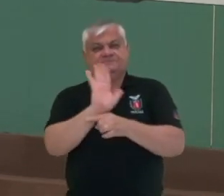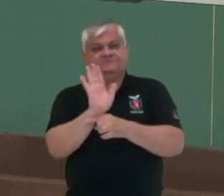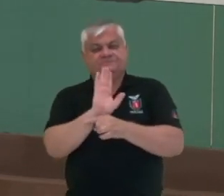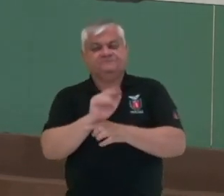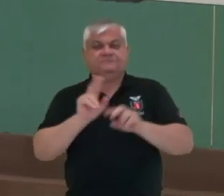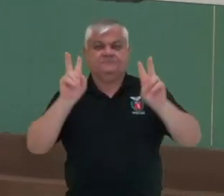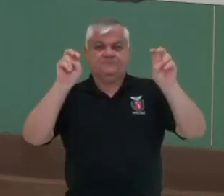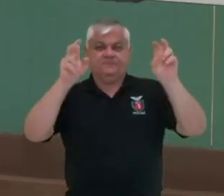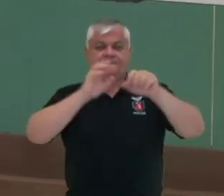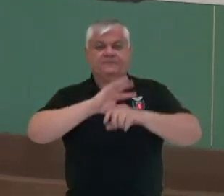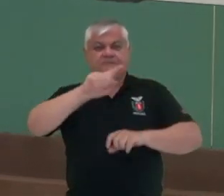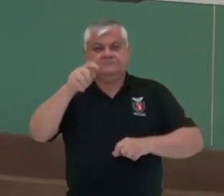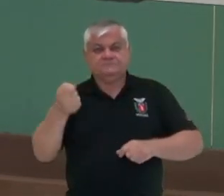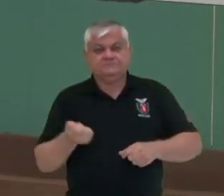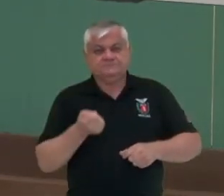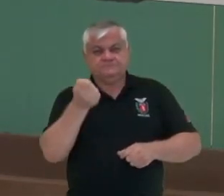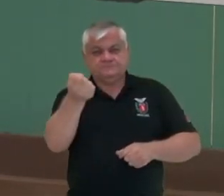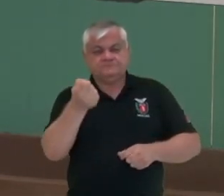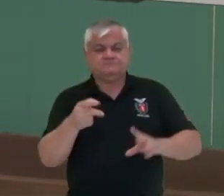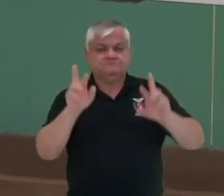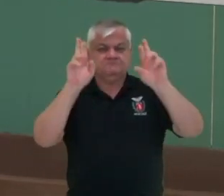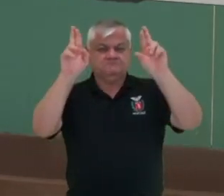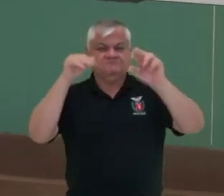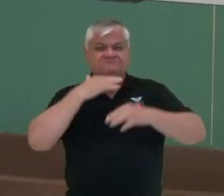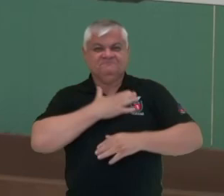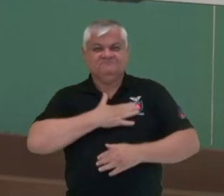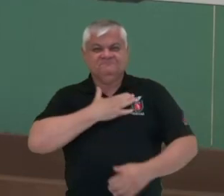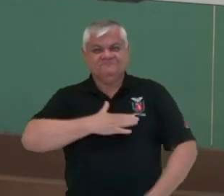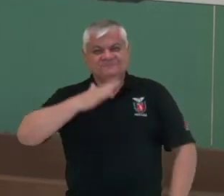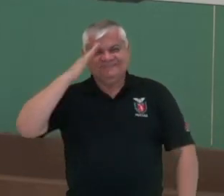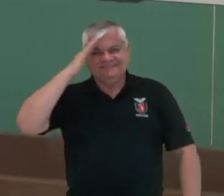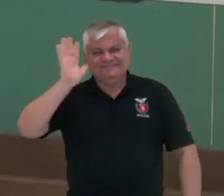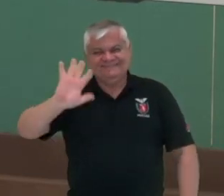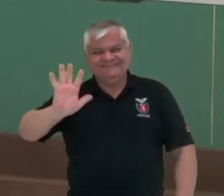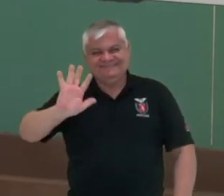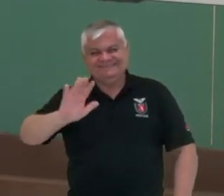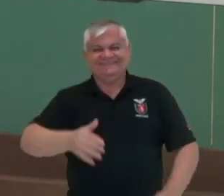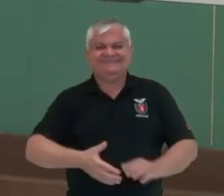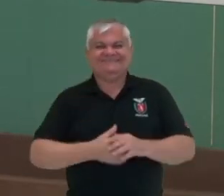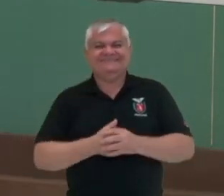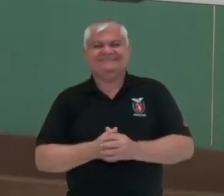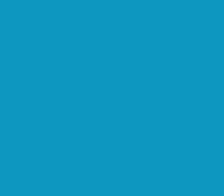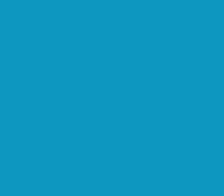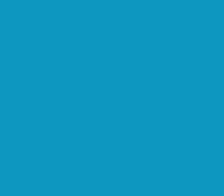Nesse vídeo nós falamos sobre a esgrima. Espero que vocês tenham gostado. Até breve!